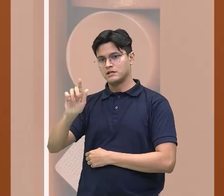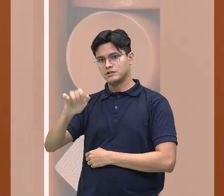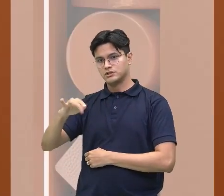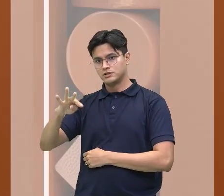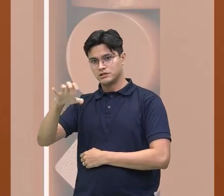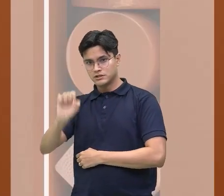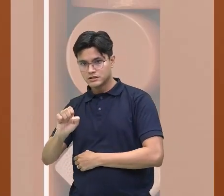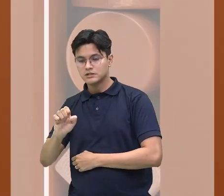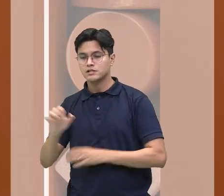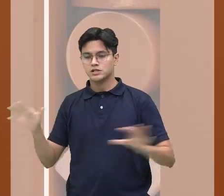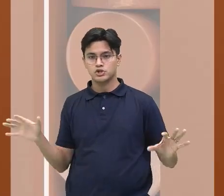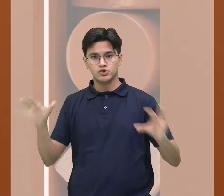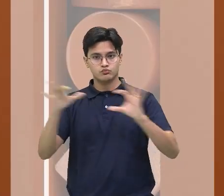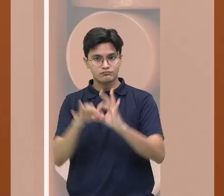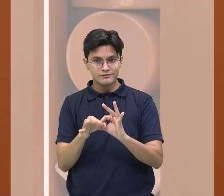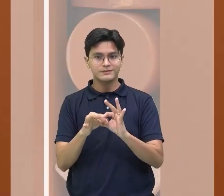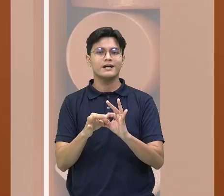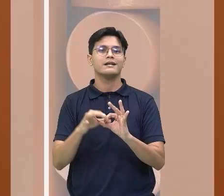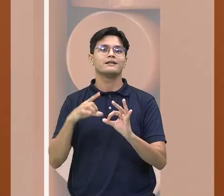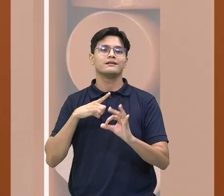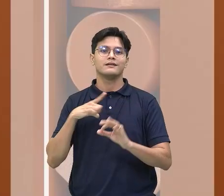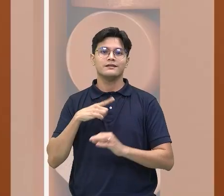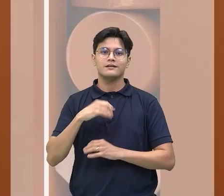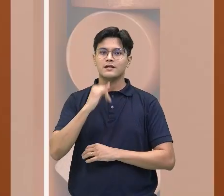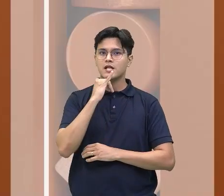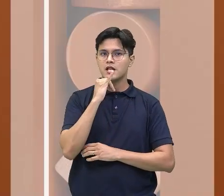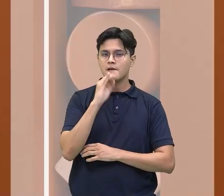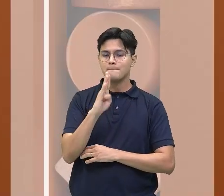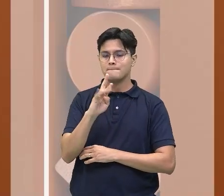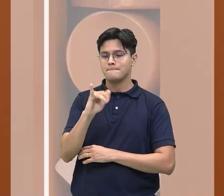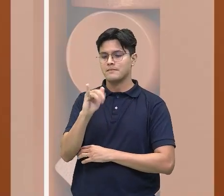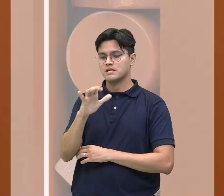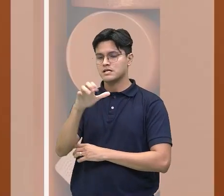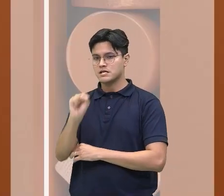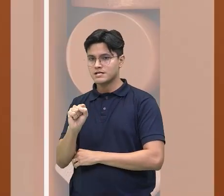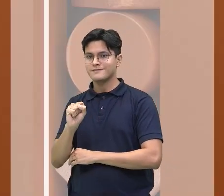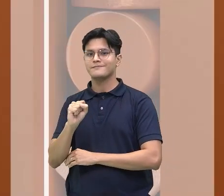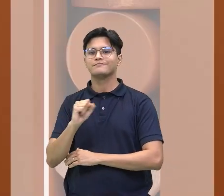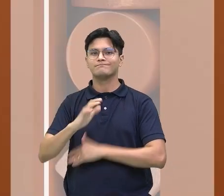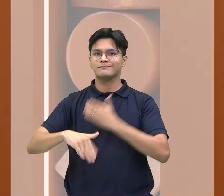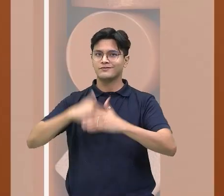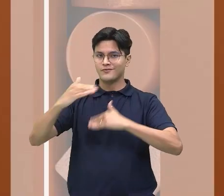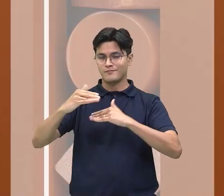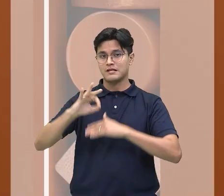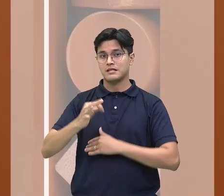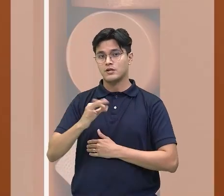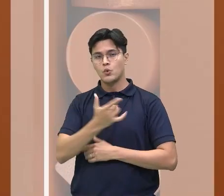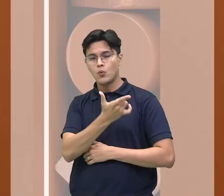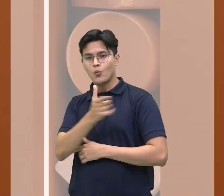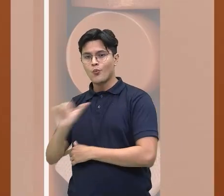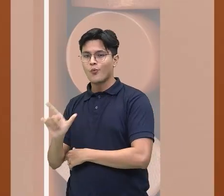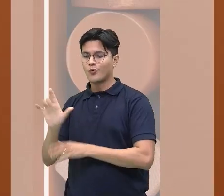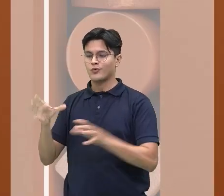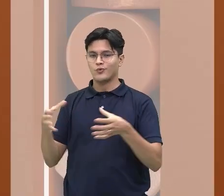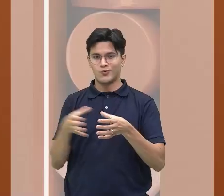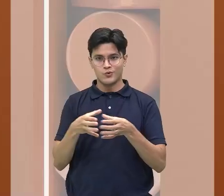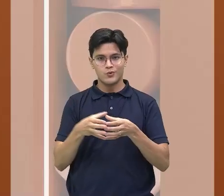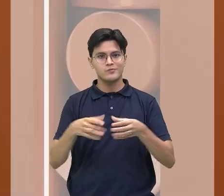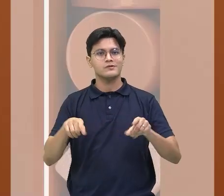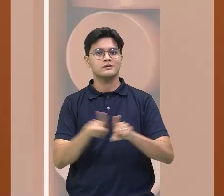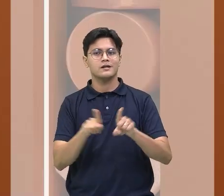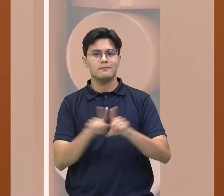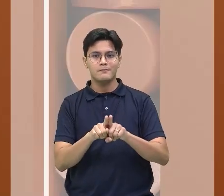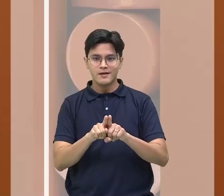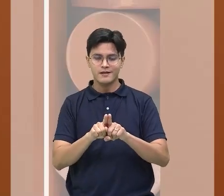desenvolvendo também bastante, no caso, o BRICS, tá bom? Um outro bloco que a gente também tem que estudar, que acaba